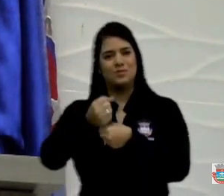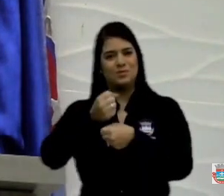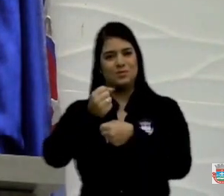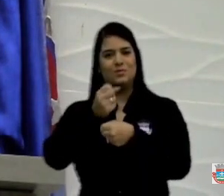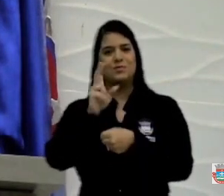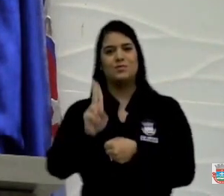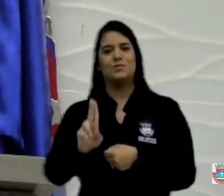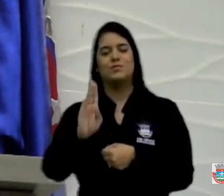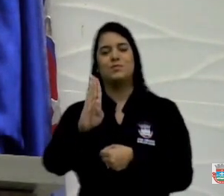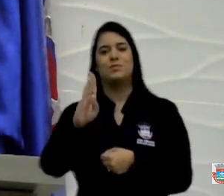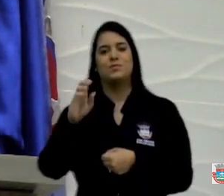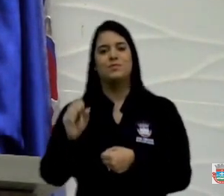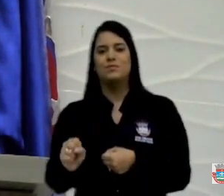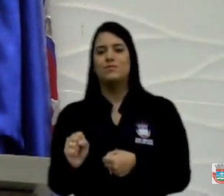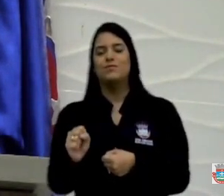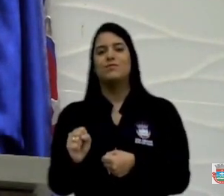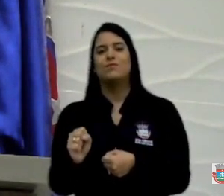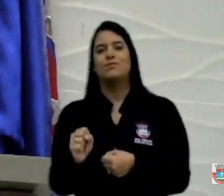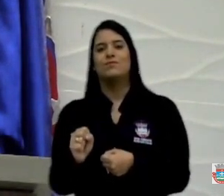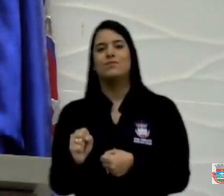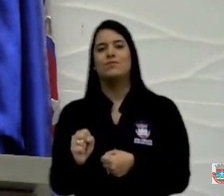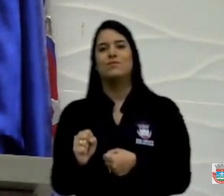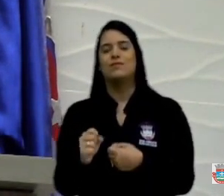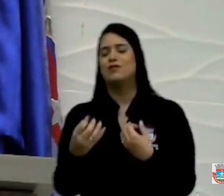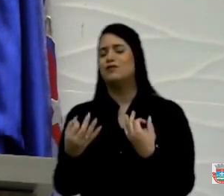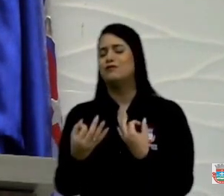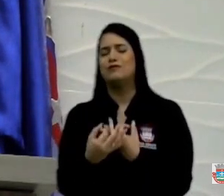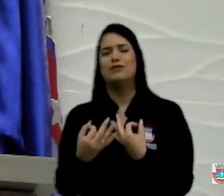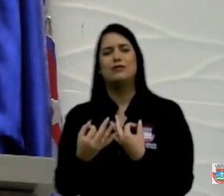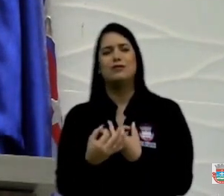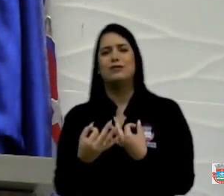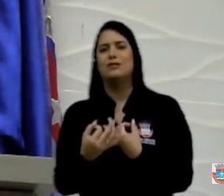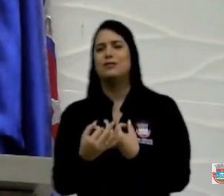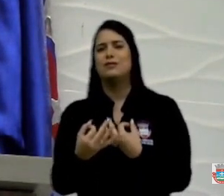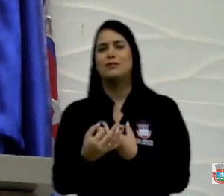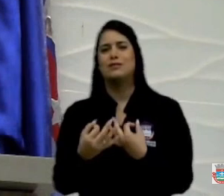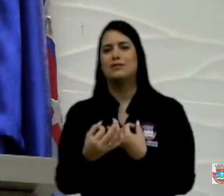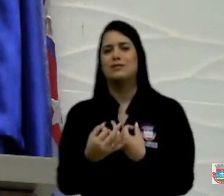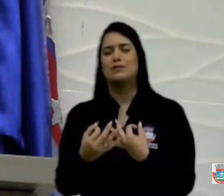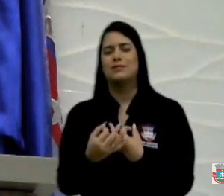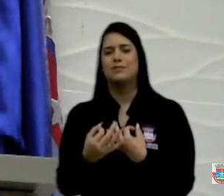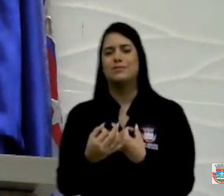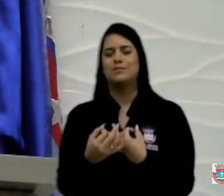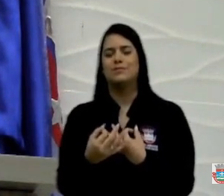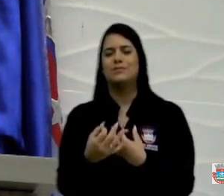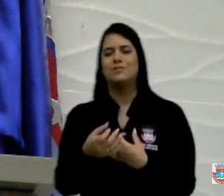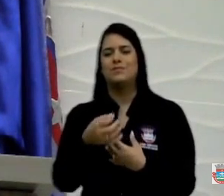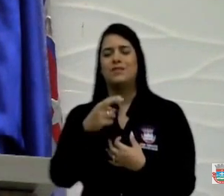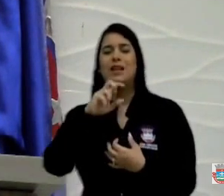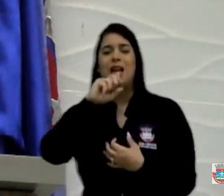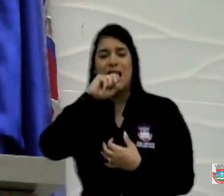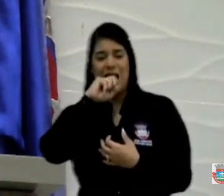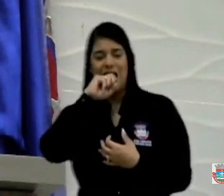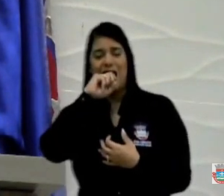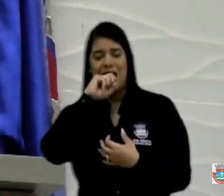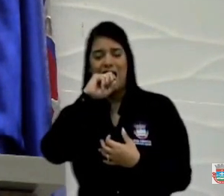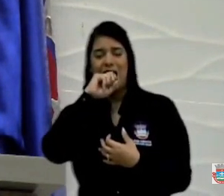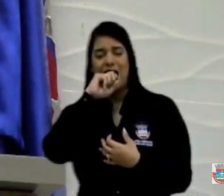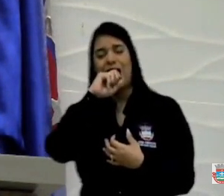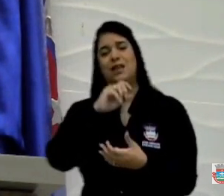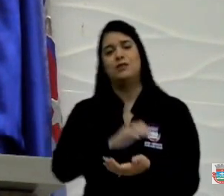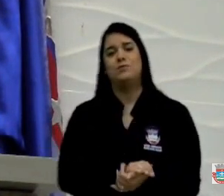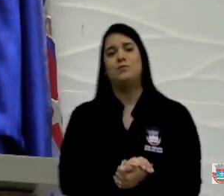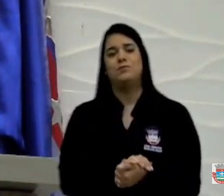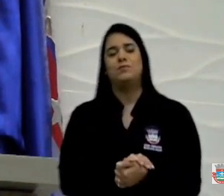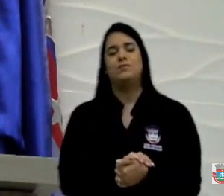uma UBS, a qual ficou de causar inveja em qualquer localidade do nosso estado, da nossa gere. Aonde